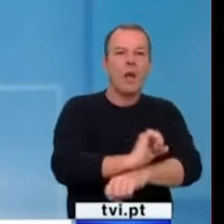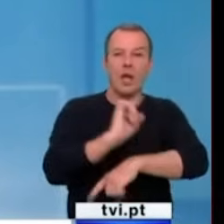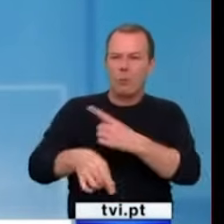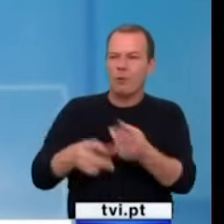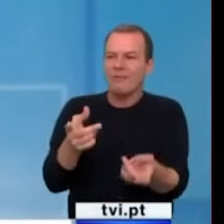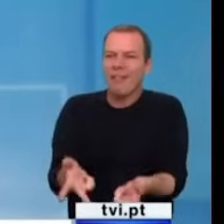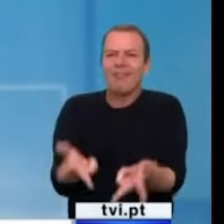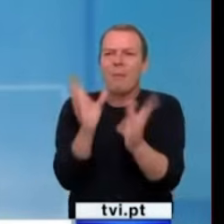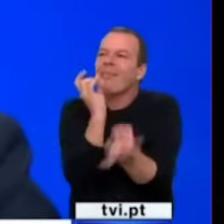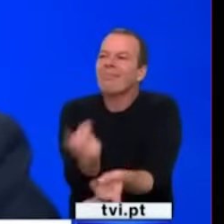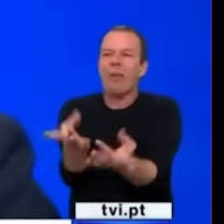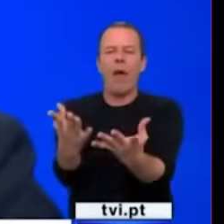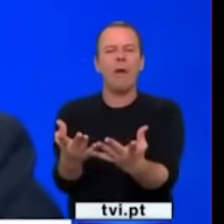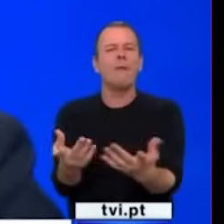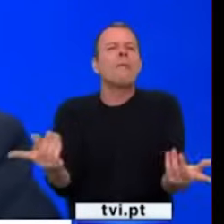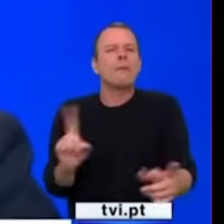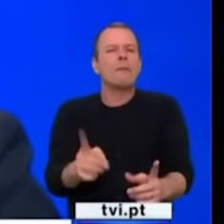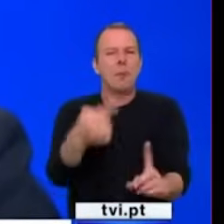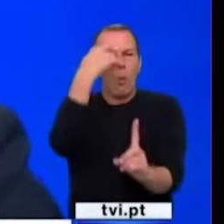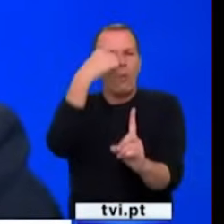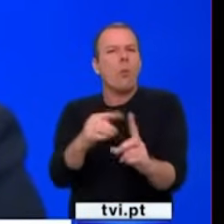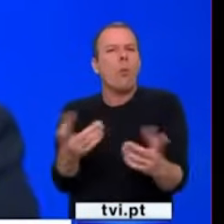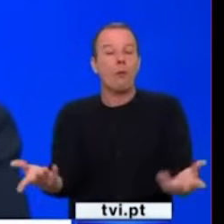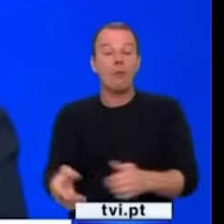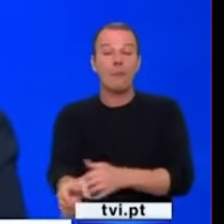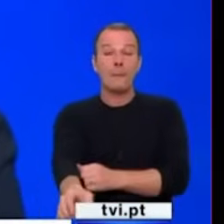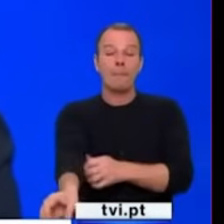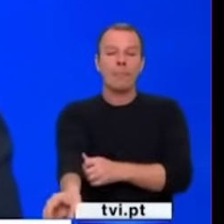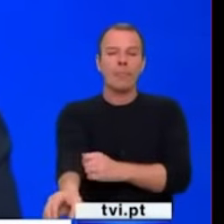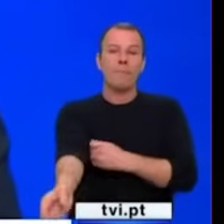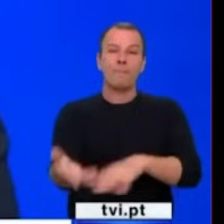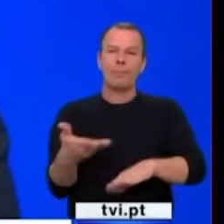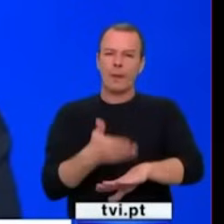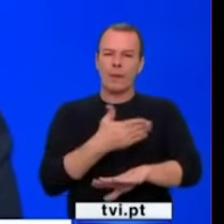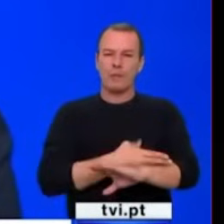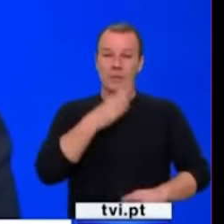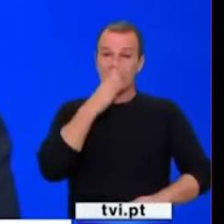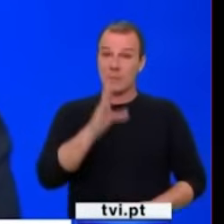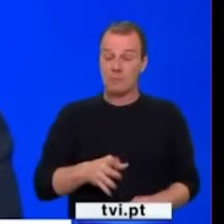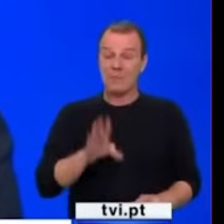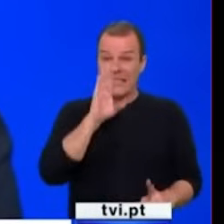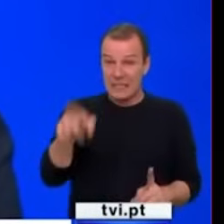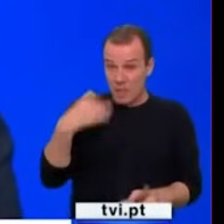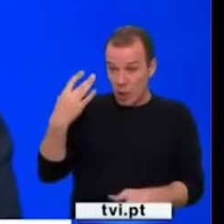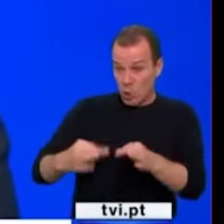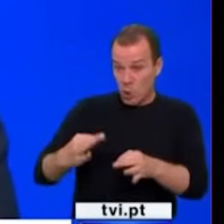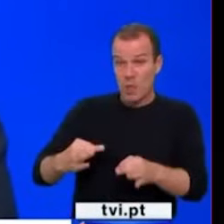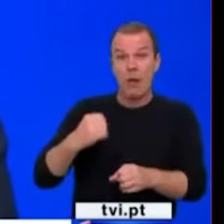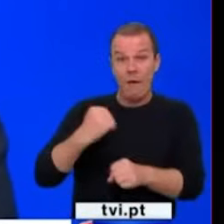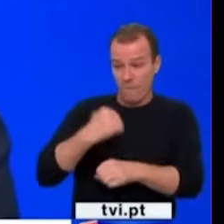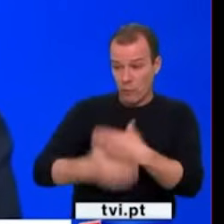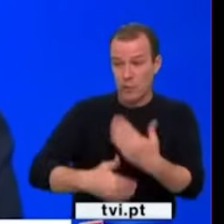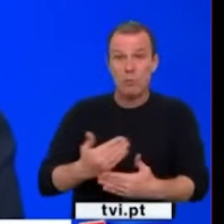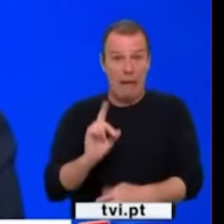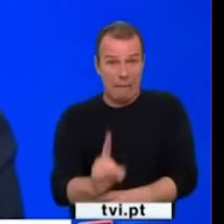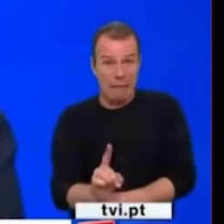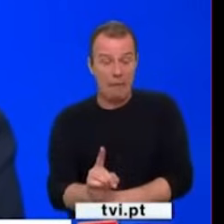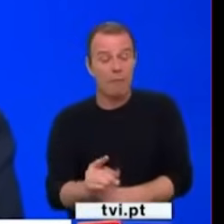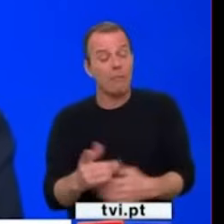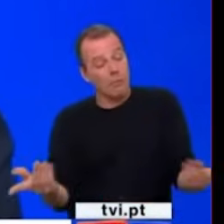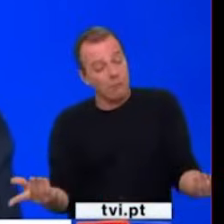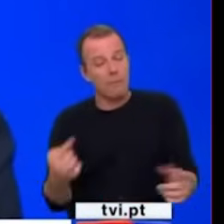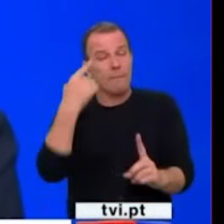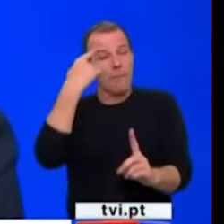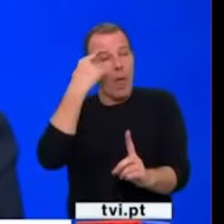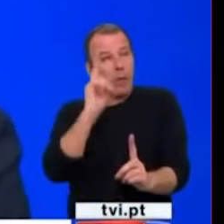reflexão em relação à justiça boa noite boa noite ao Pedro também eh antes de mais dizer o seguinte se é a justiça a funcionar nós temos que ter